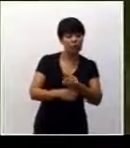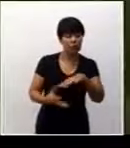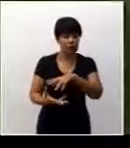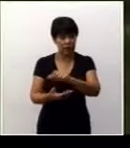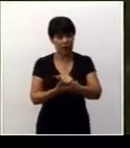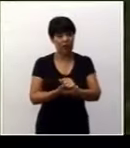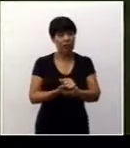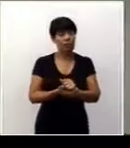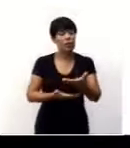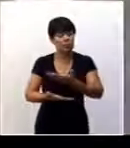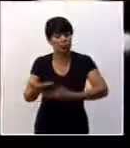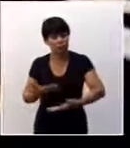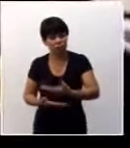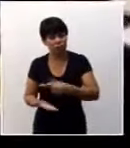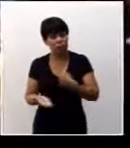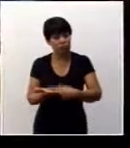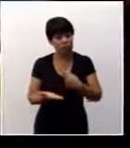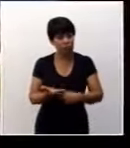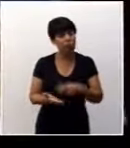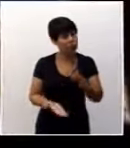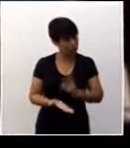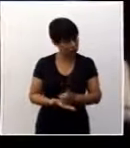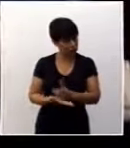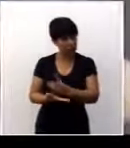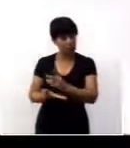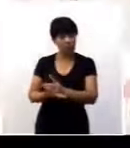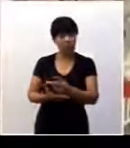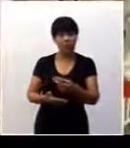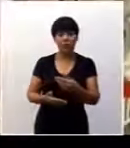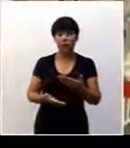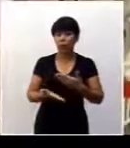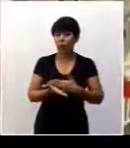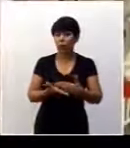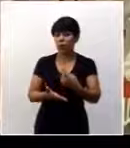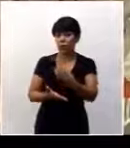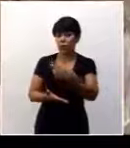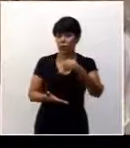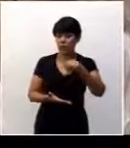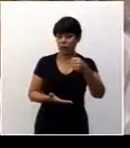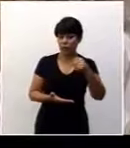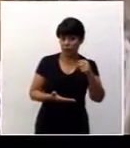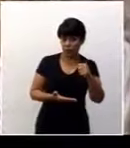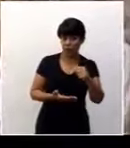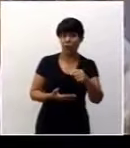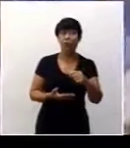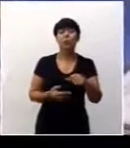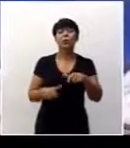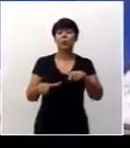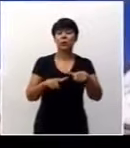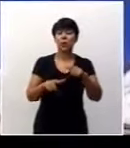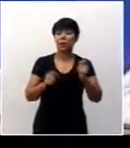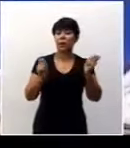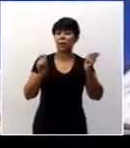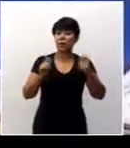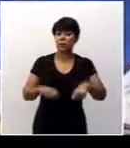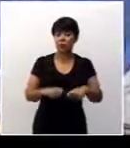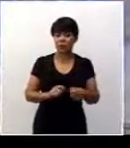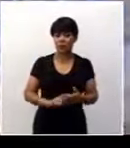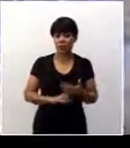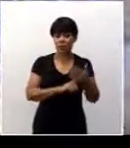Esta cooperação vem se mantendo com pleno êxito desde 1988, graças ao trabalho competente de